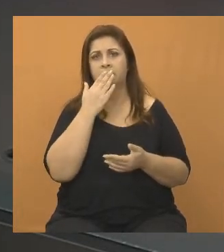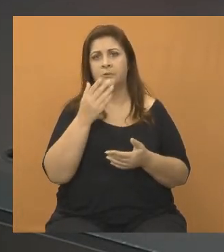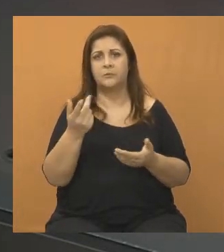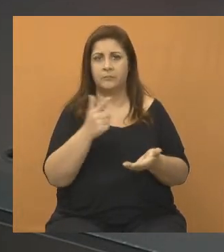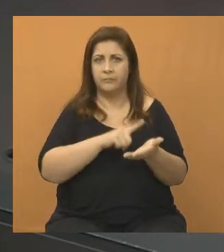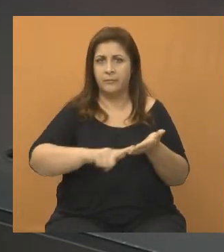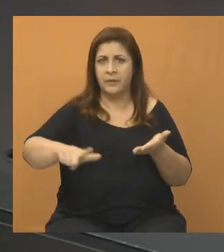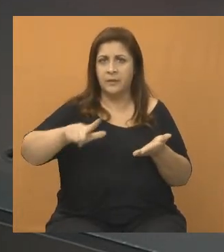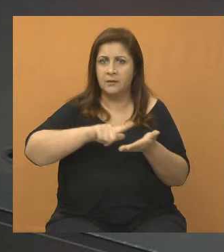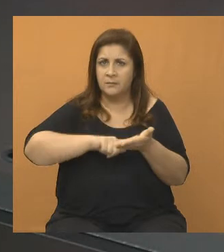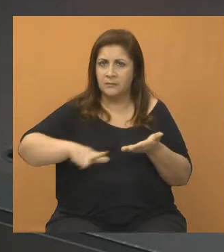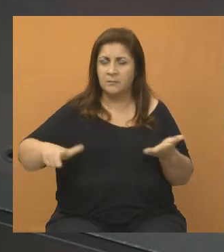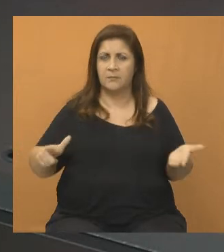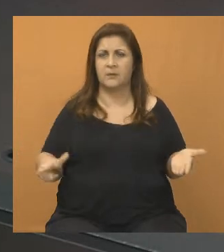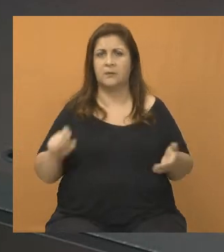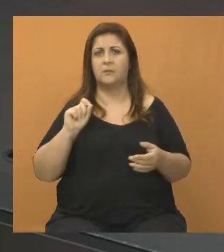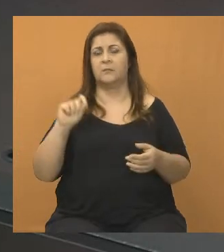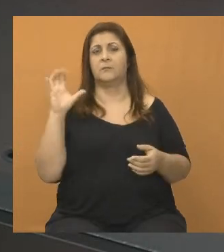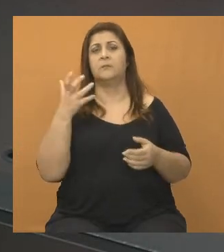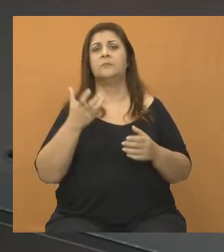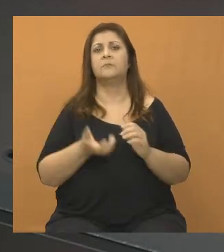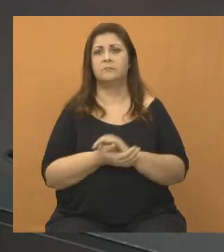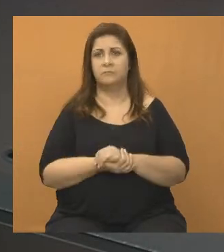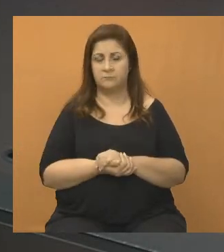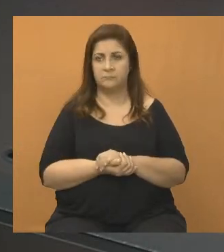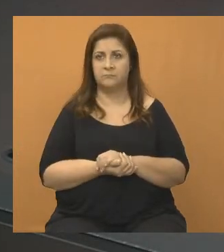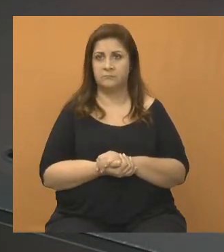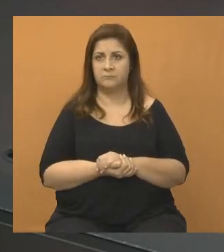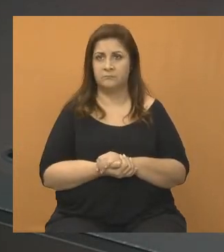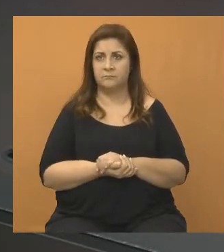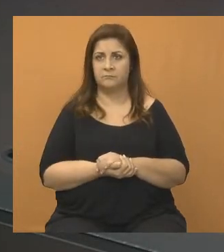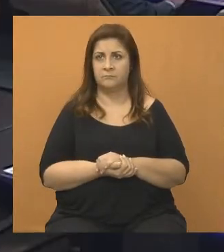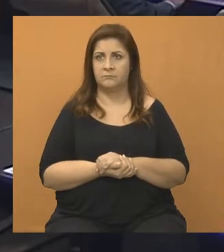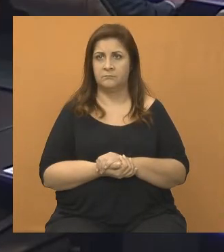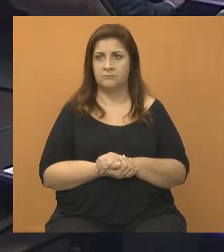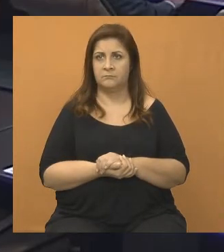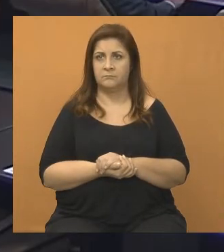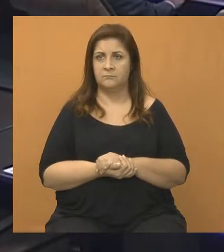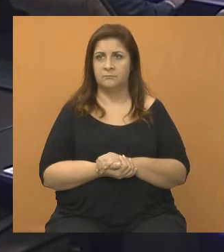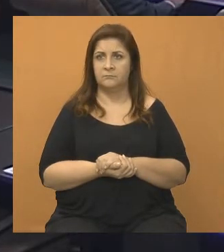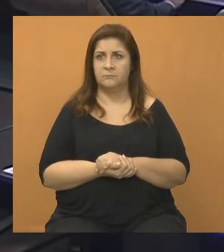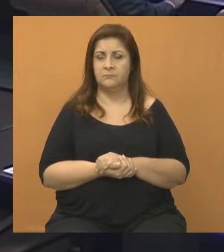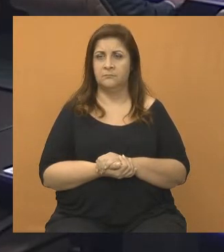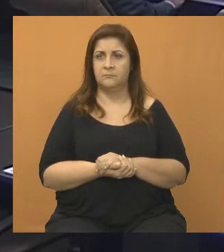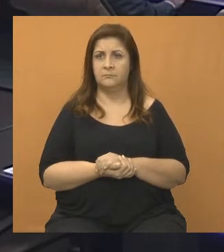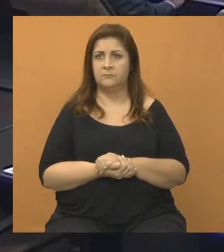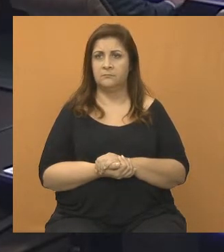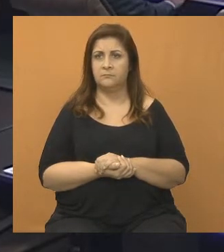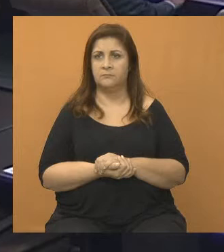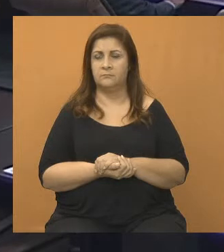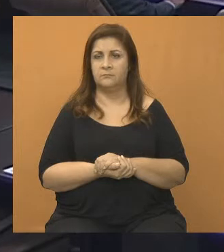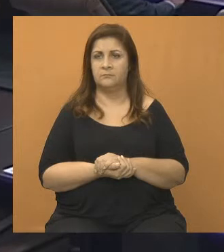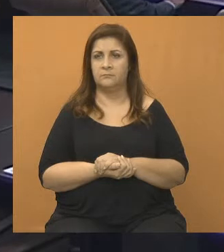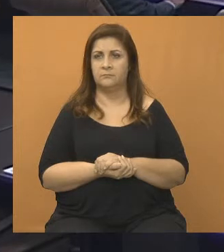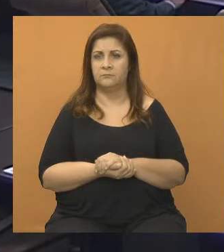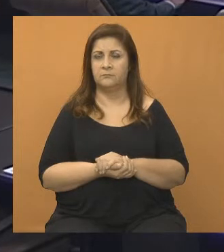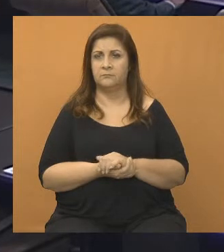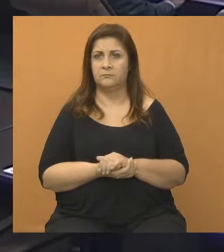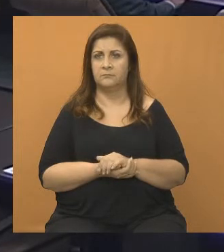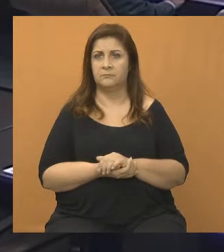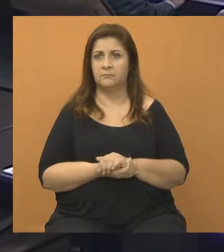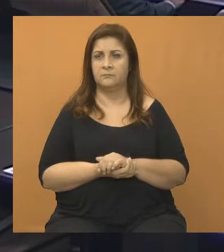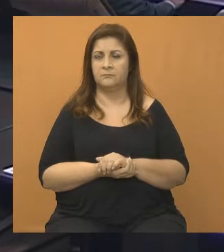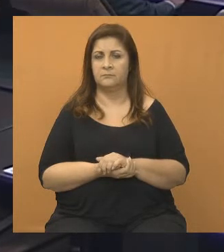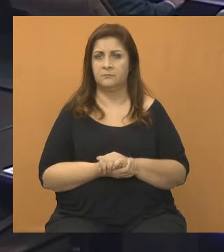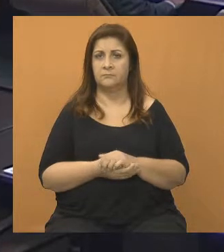está acontecendo com relação à manutenção, né? Bom, só voltando à questão aqui, a gente